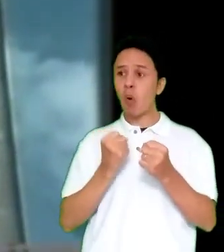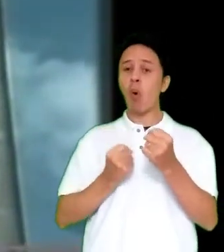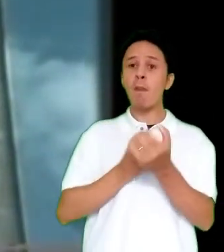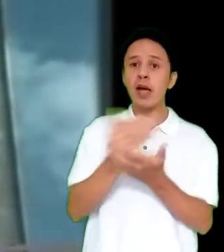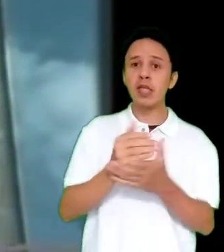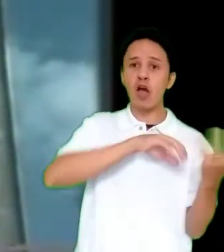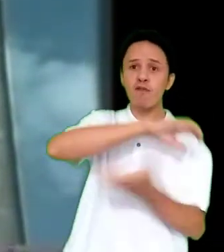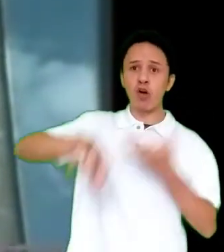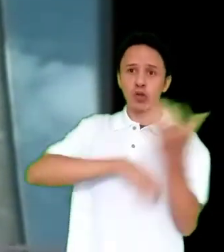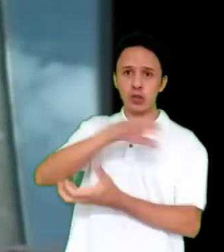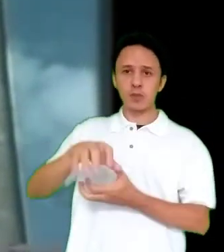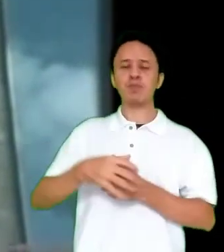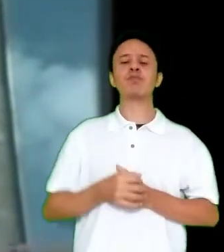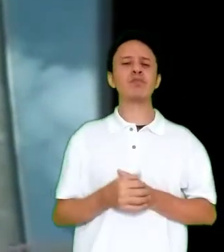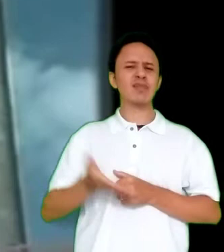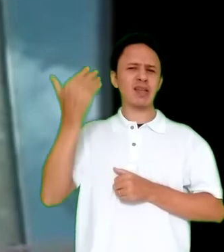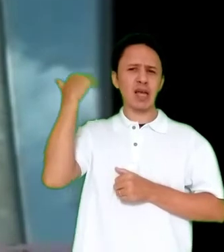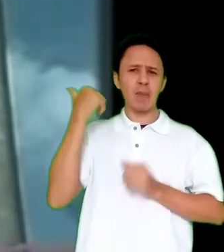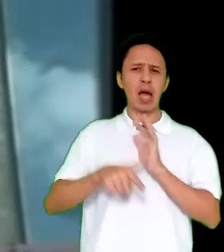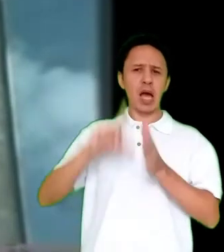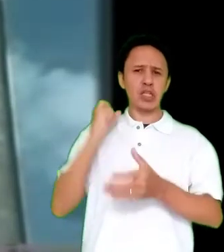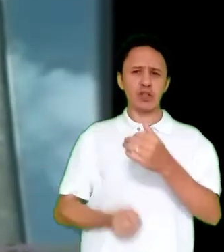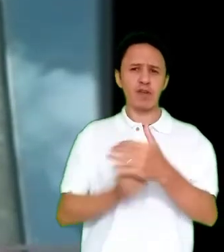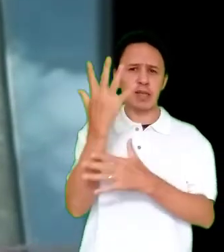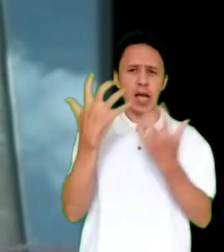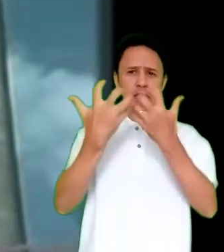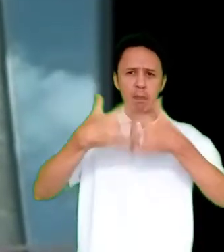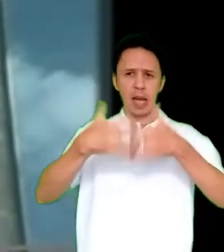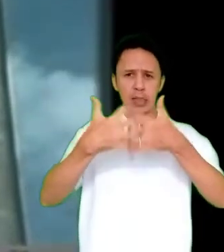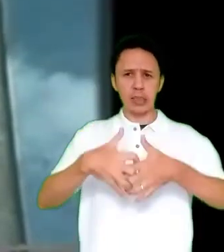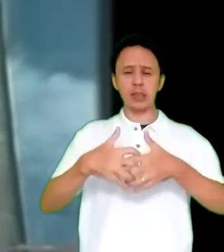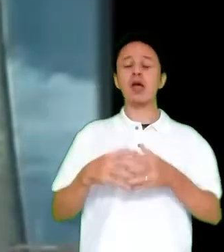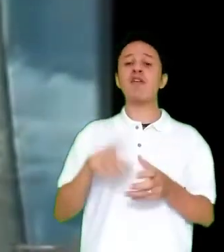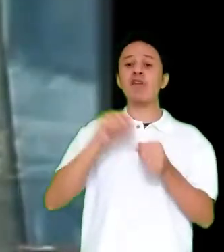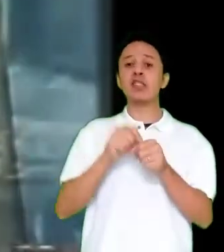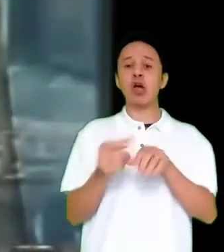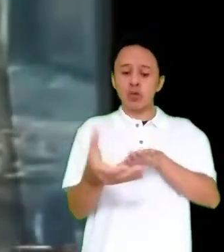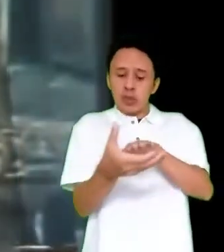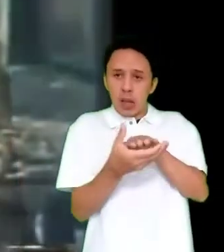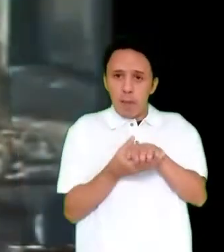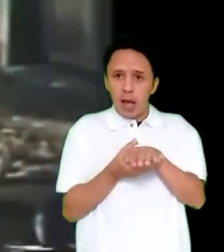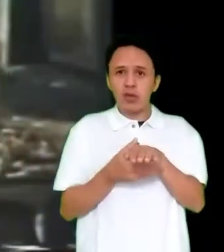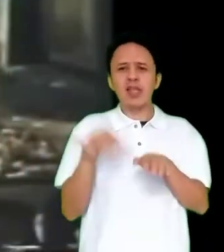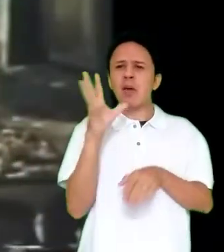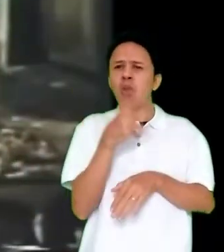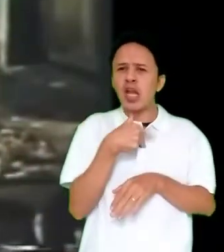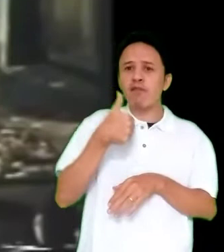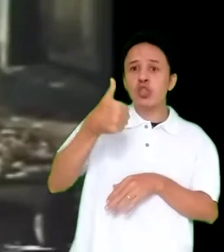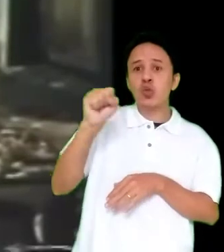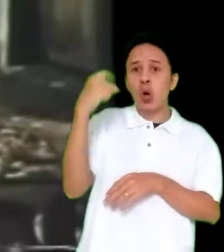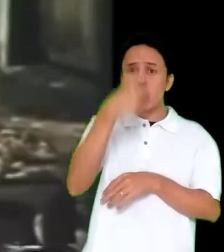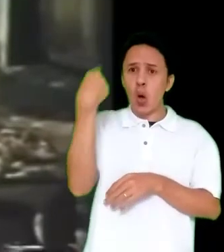uma revolução civil. Na época do trabalho manual, antes do advento das máquinas, a produção de um sapato